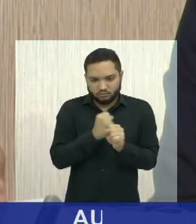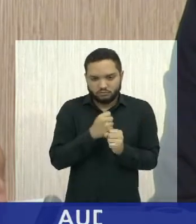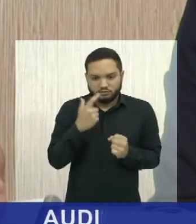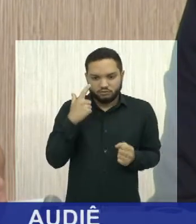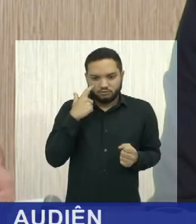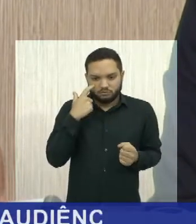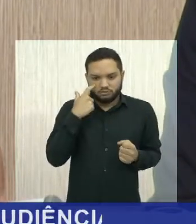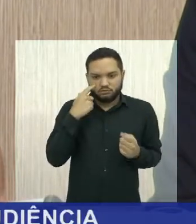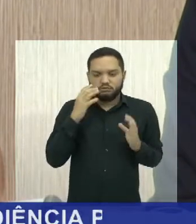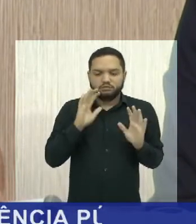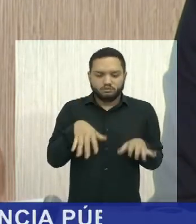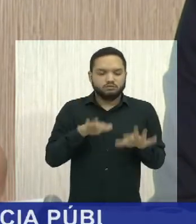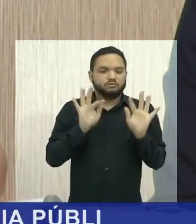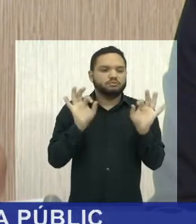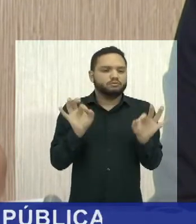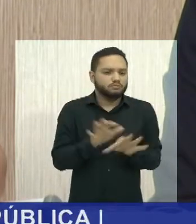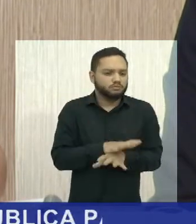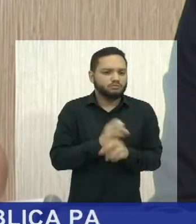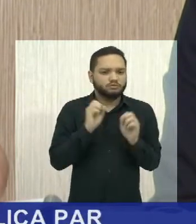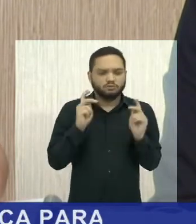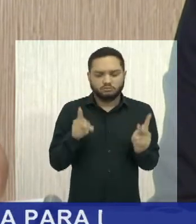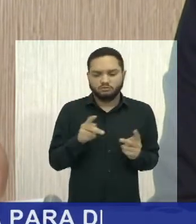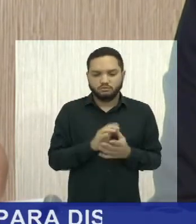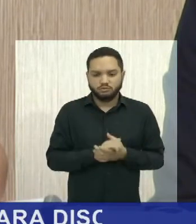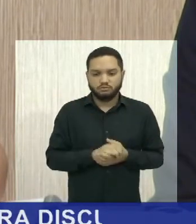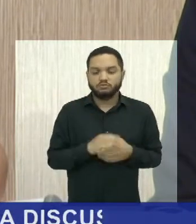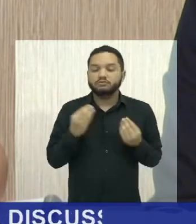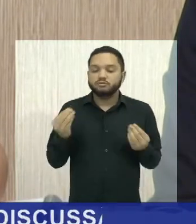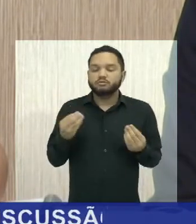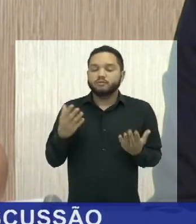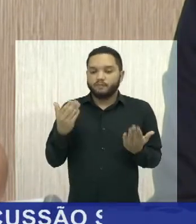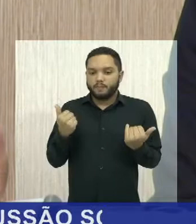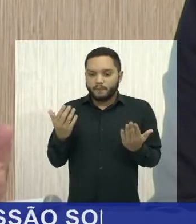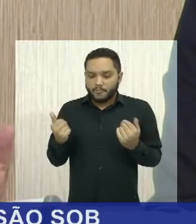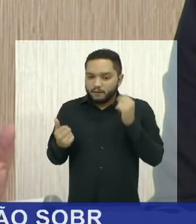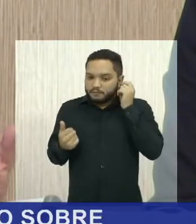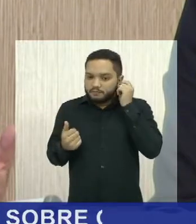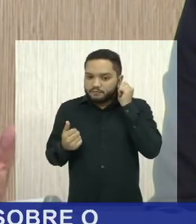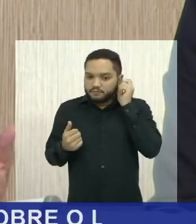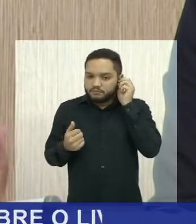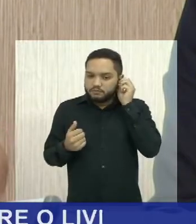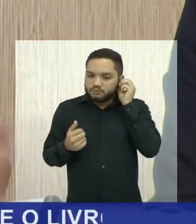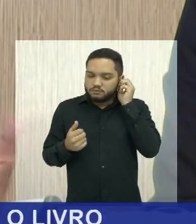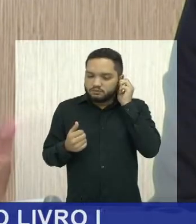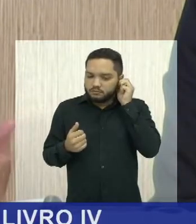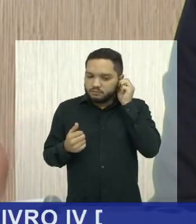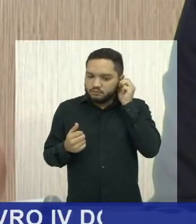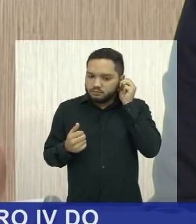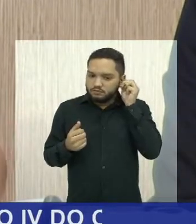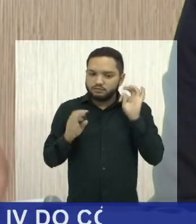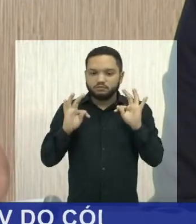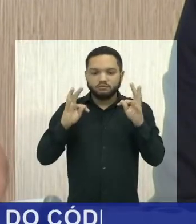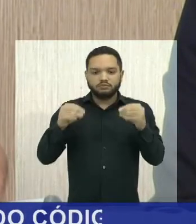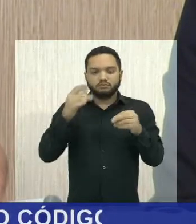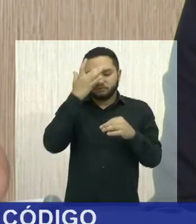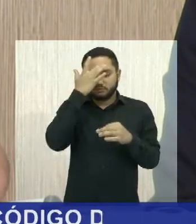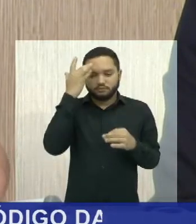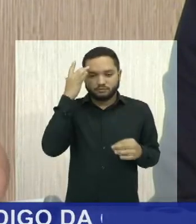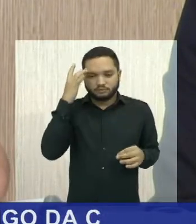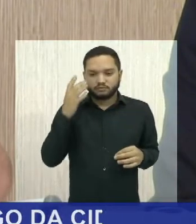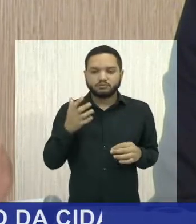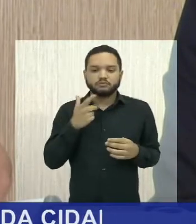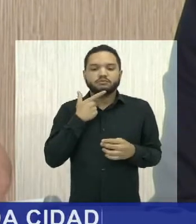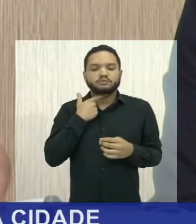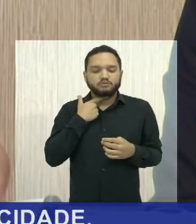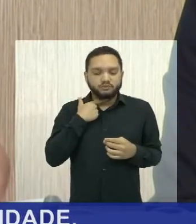entregar equipado para que os jovens, na verdade, todos nós somos jovens, né? A gente não pode, mas as pessoas que se